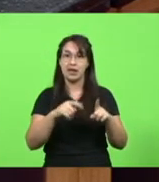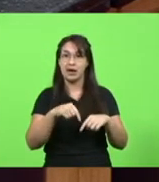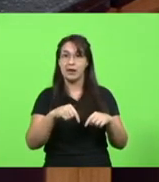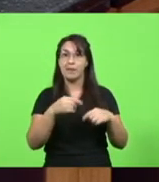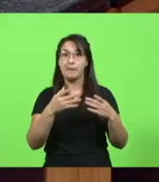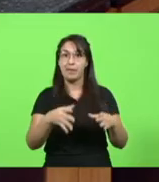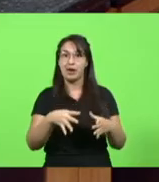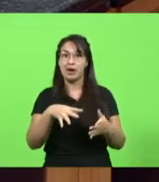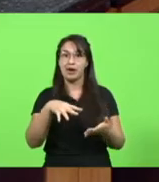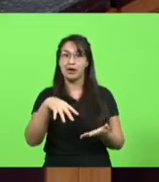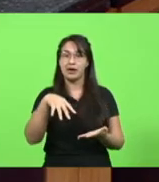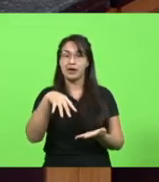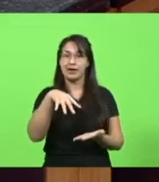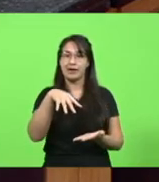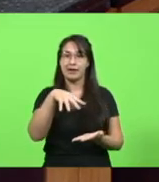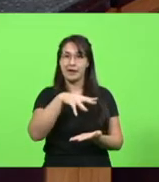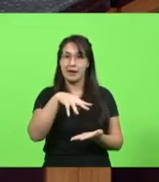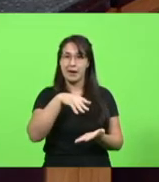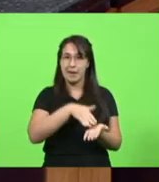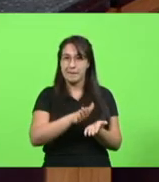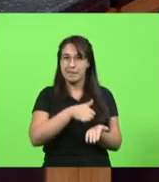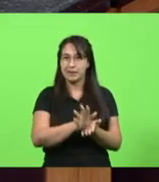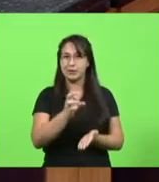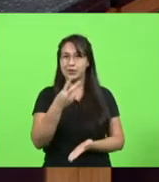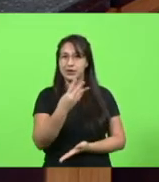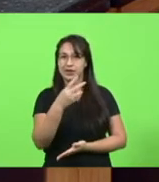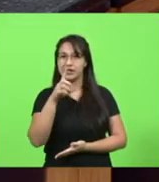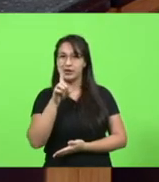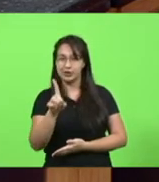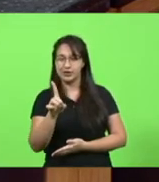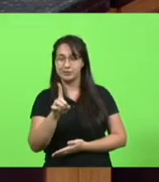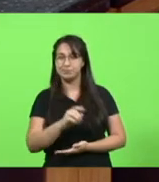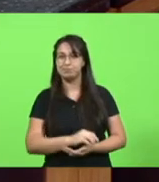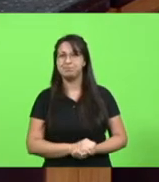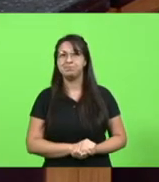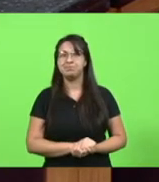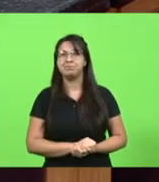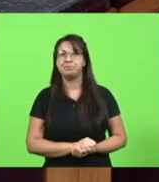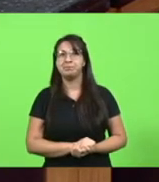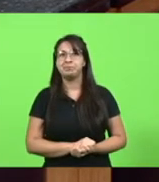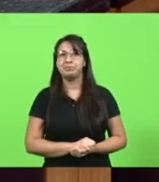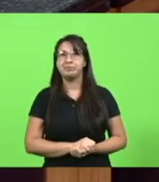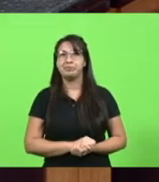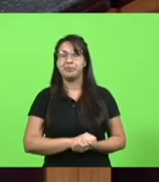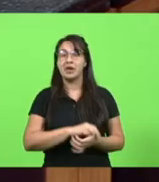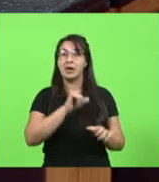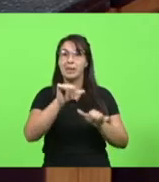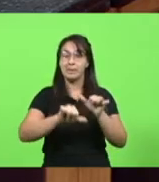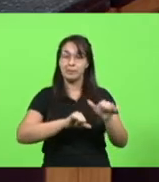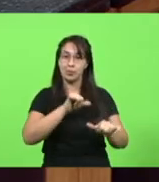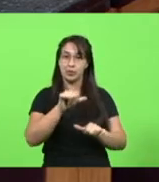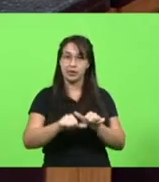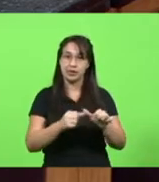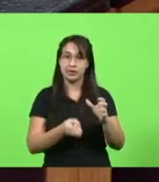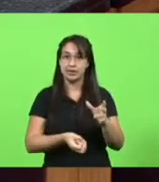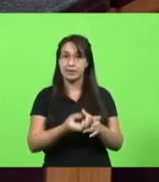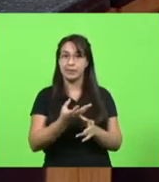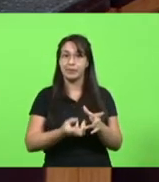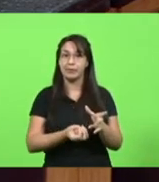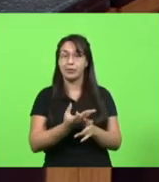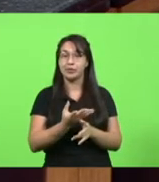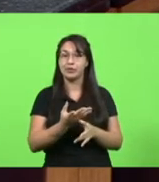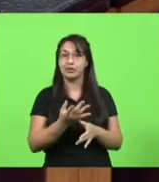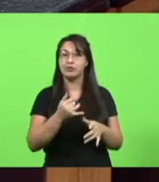um caminho muito promissor pela frente do carvão mineral. A transição para a produção de